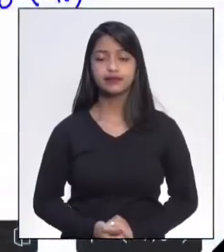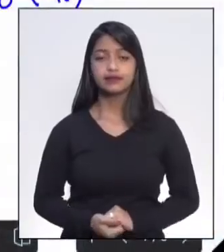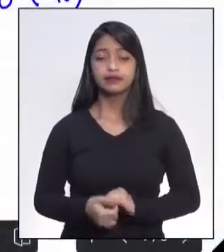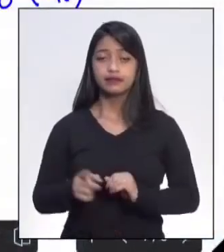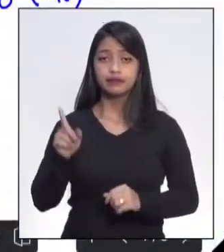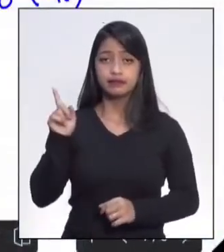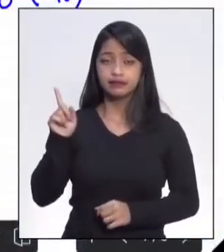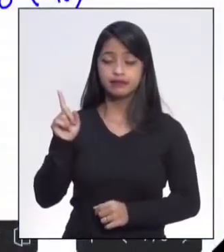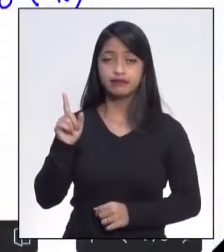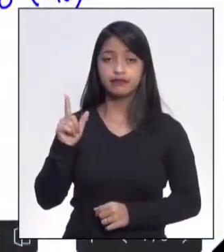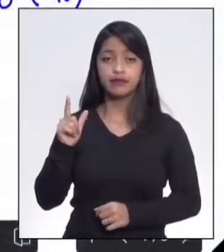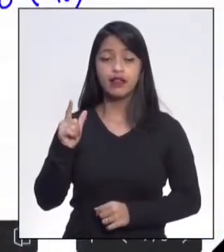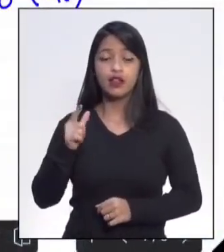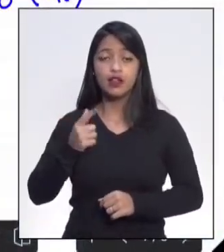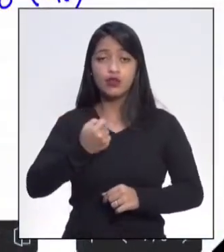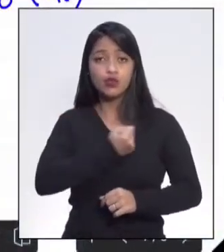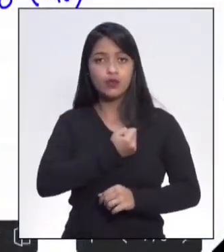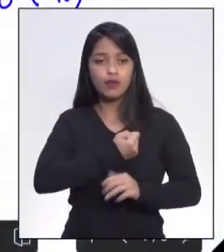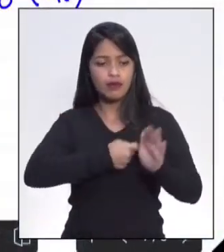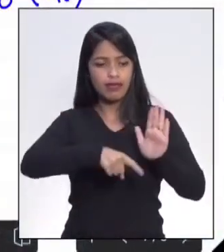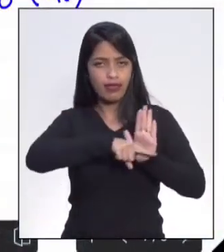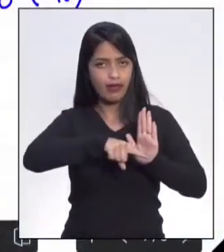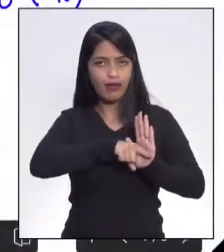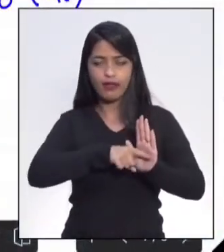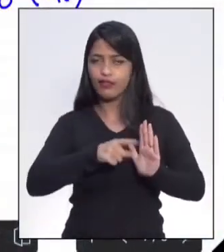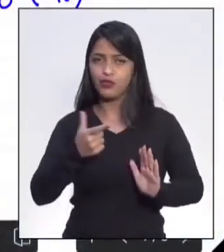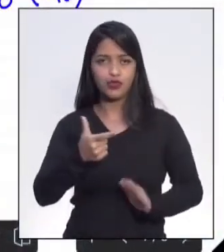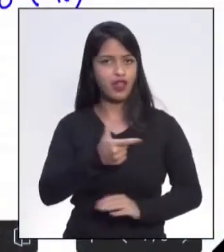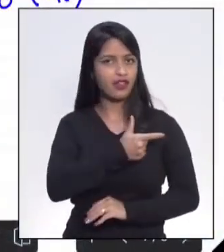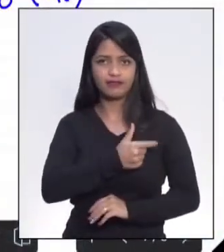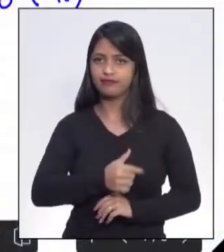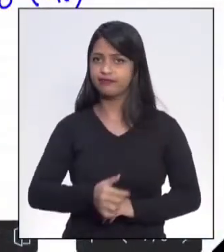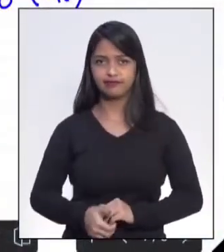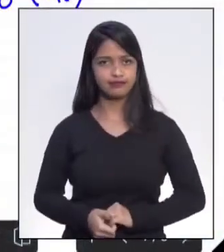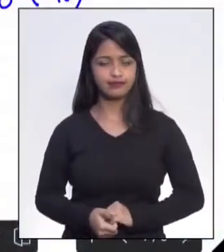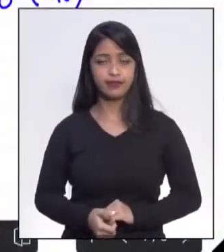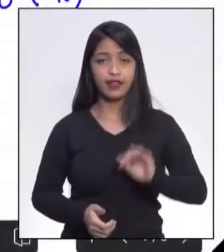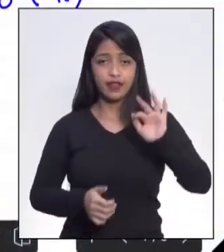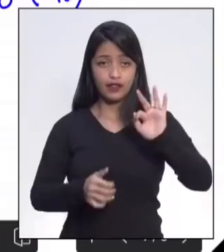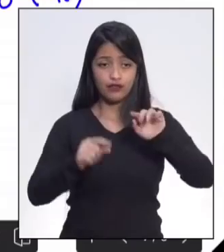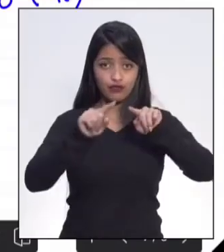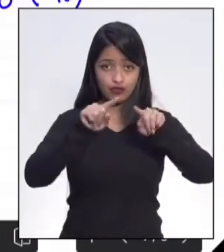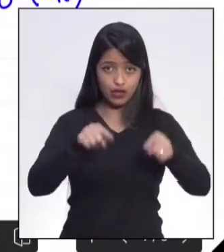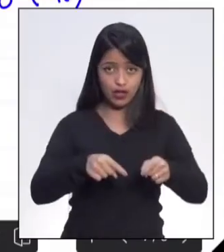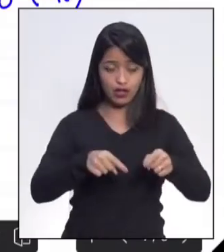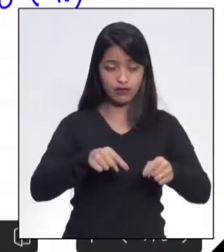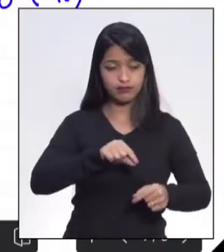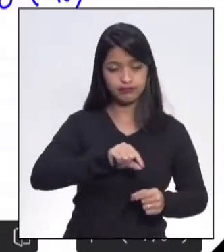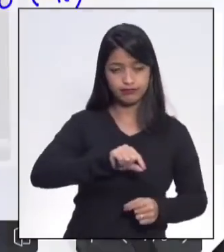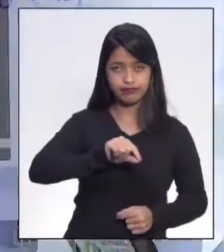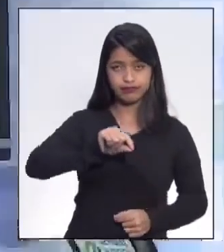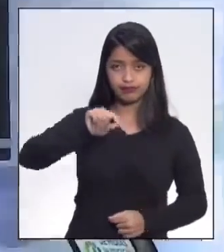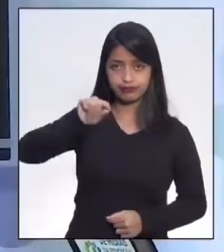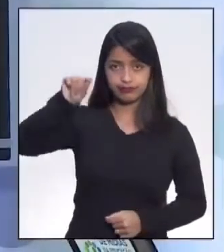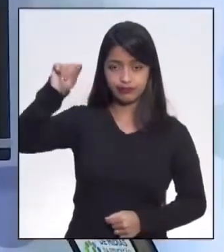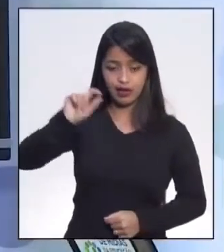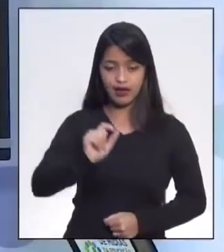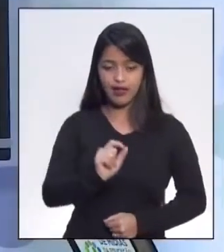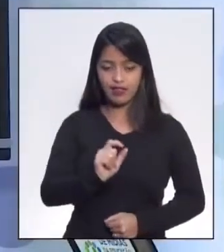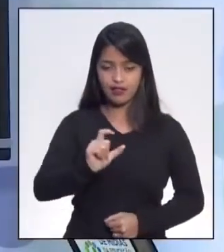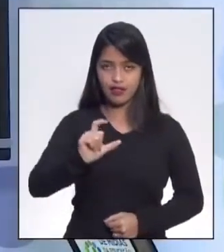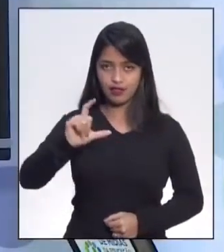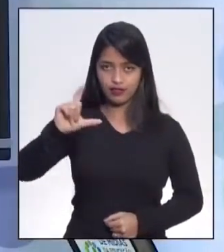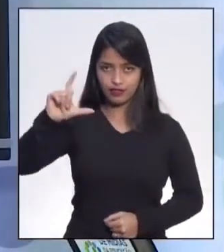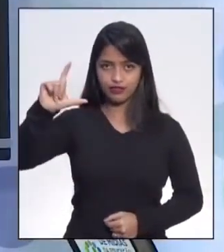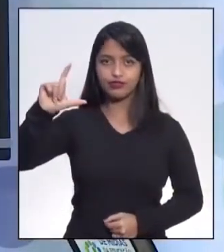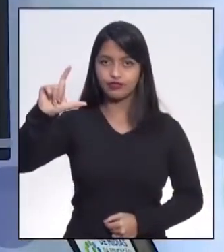valores negativos. Eu tenho, sim, uma função crescente, até pela